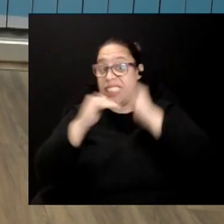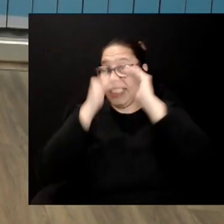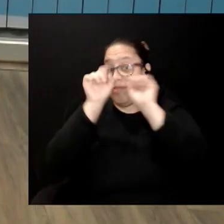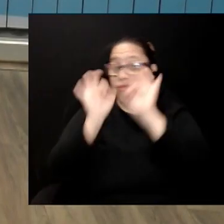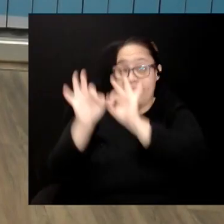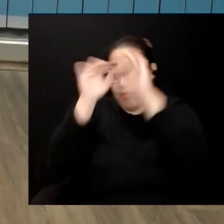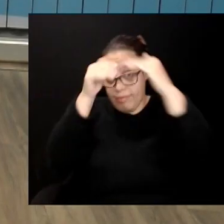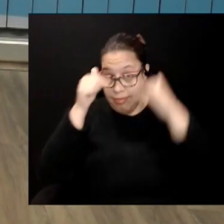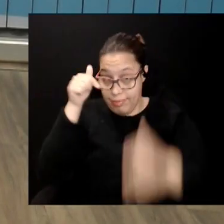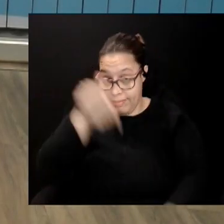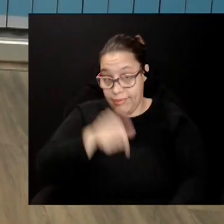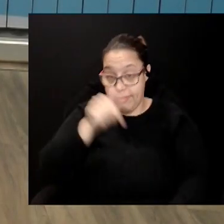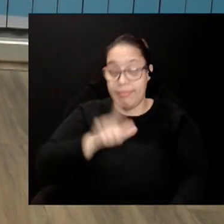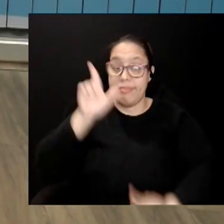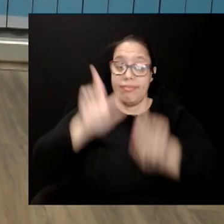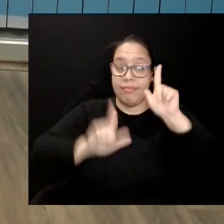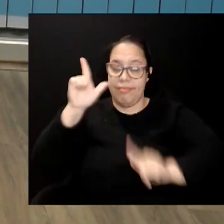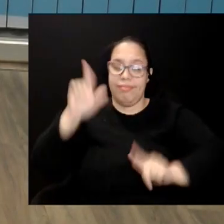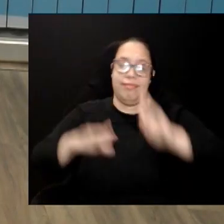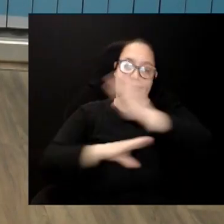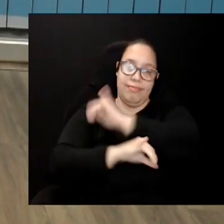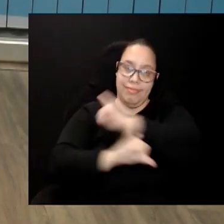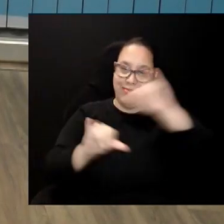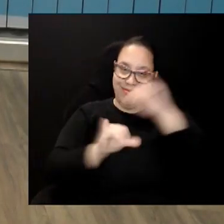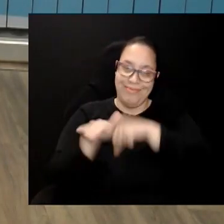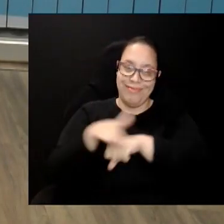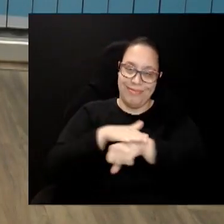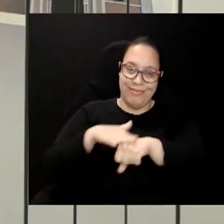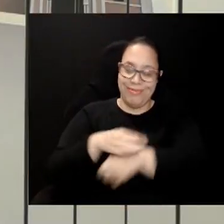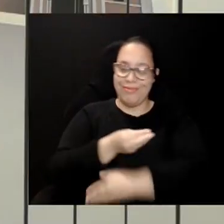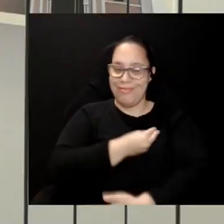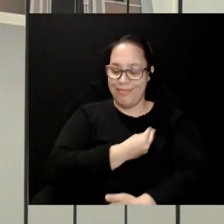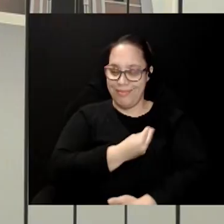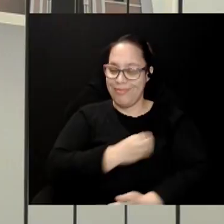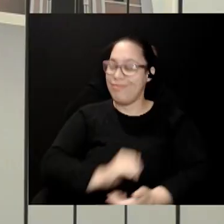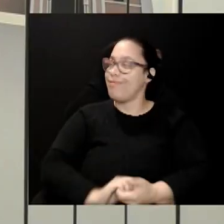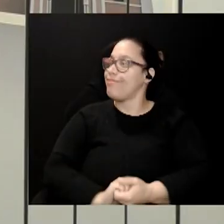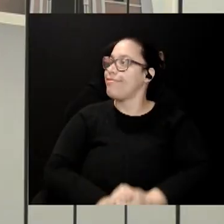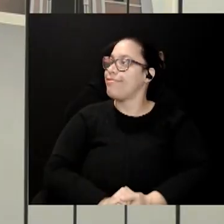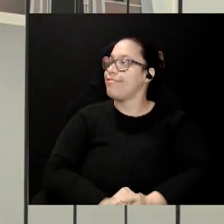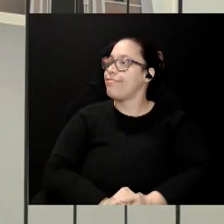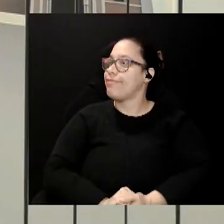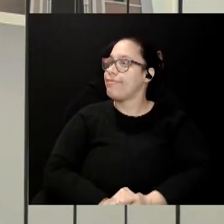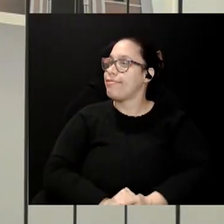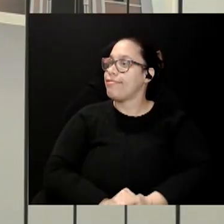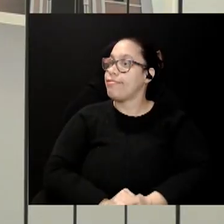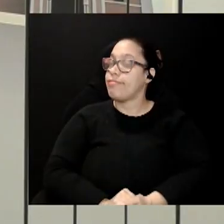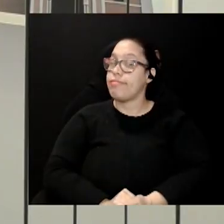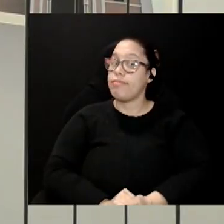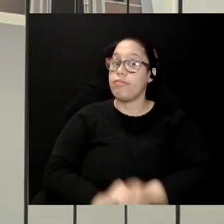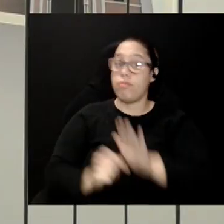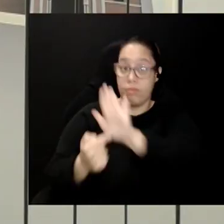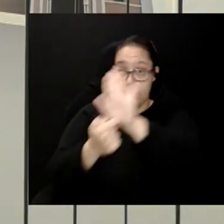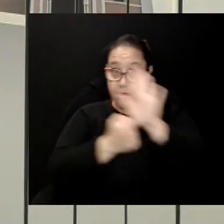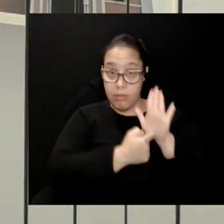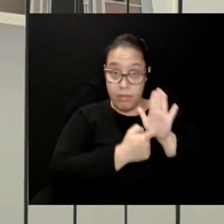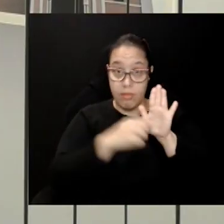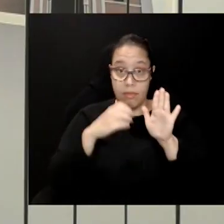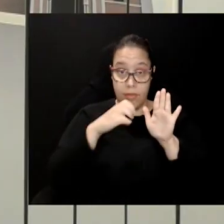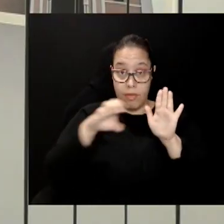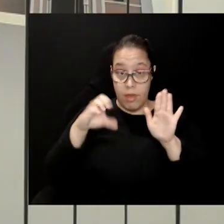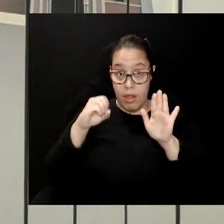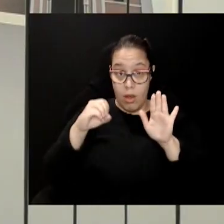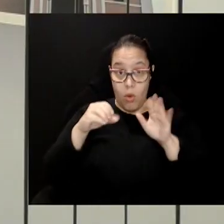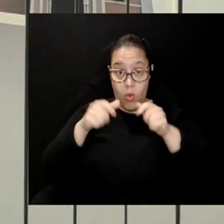quer assistir aqui no nosso telejornal, que a gente conversa ao vivo. A exposição Eco dos Palcos está no Museu